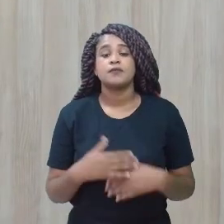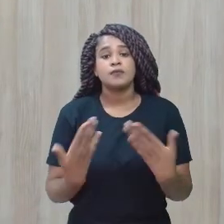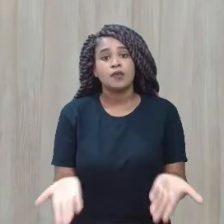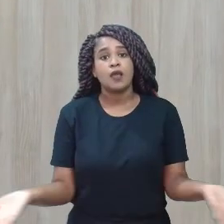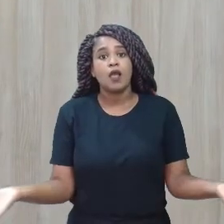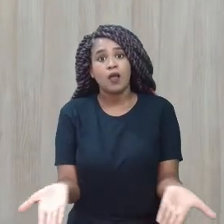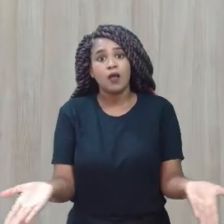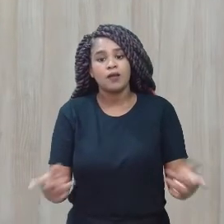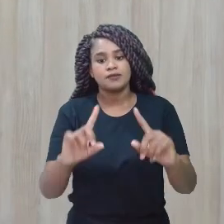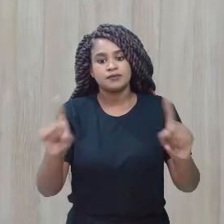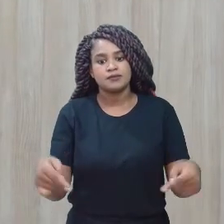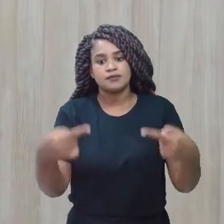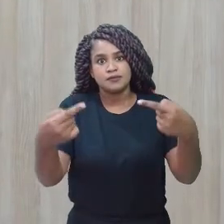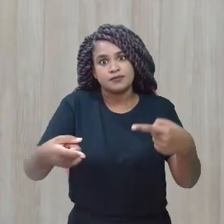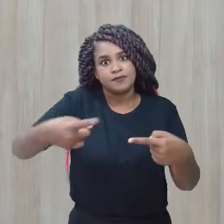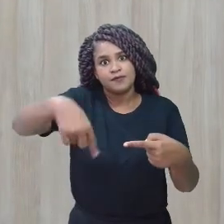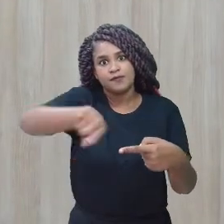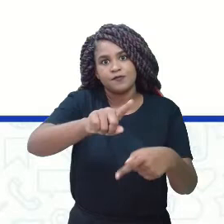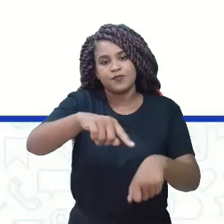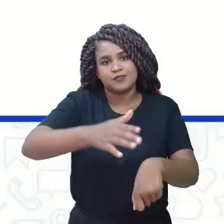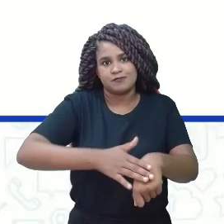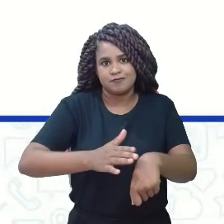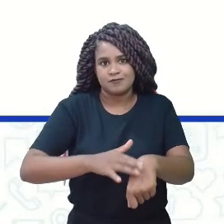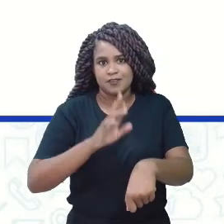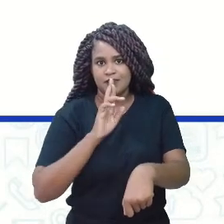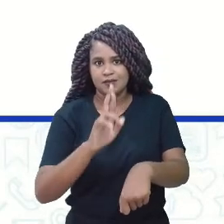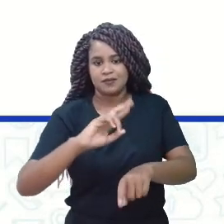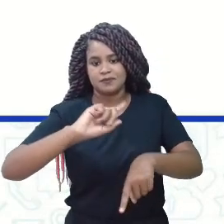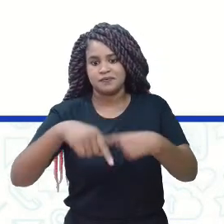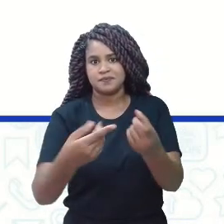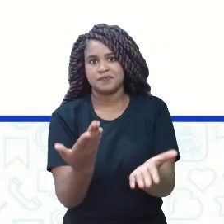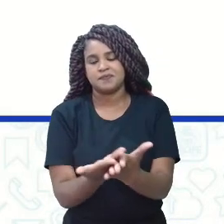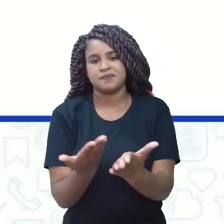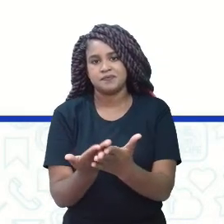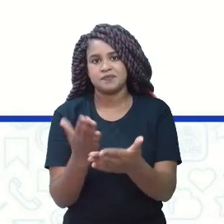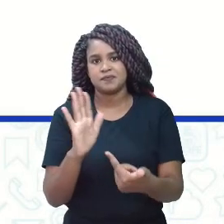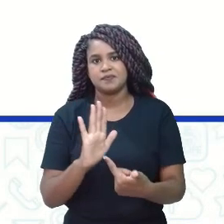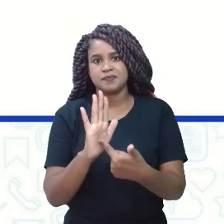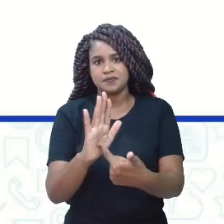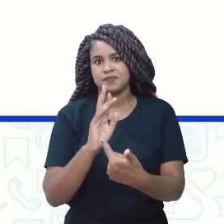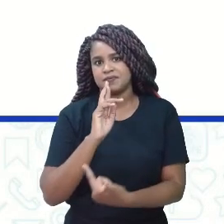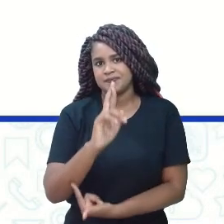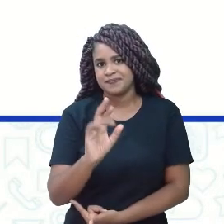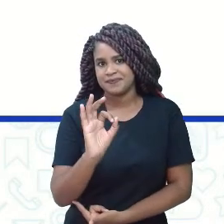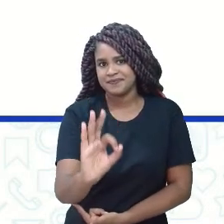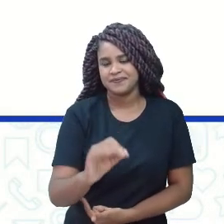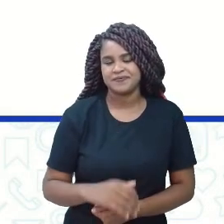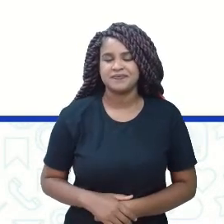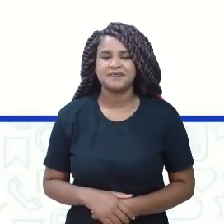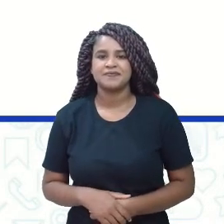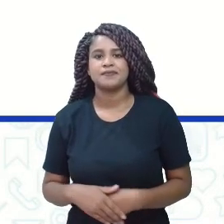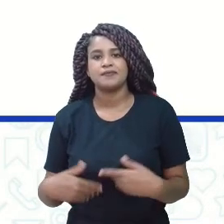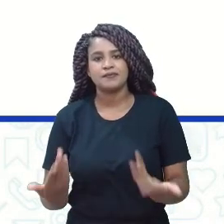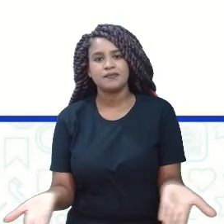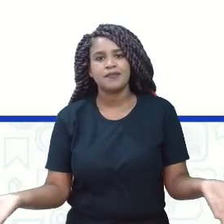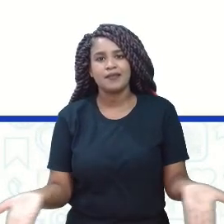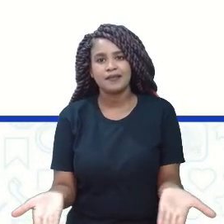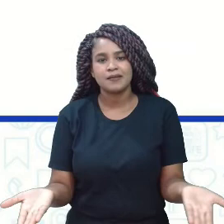vou deixar o desafio para vocês responderem. Na próxima aula a gente traz a resposta, certo? Então, vai ficar